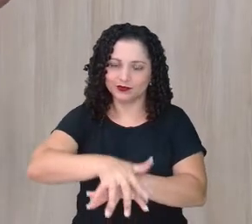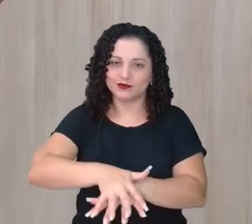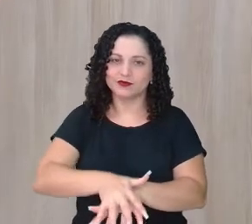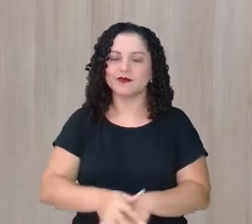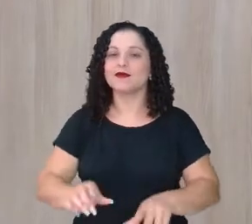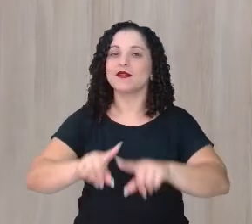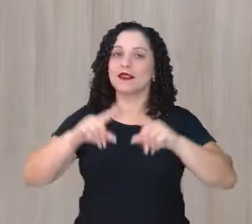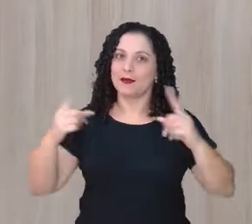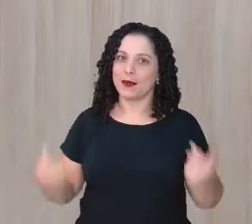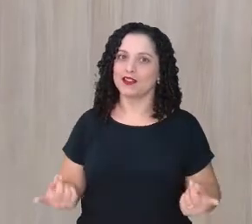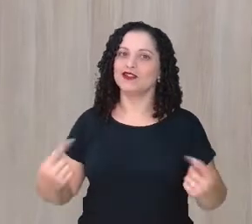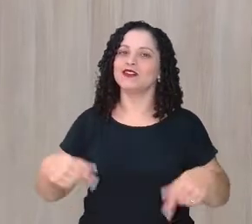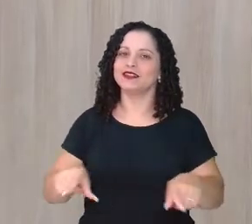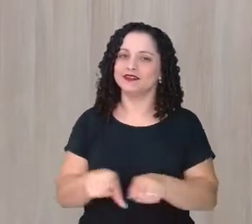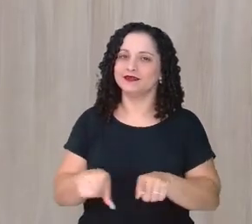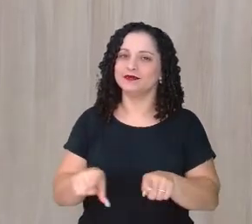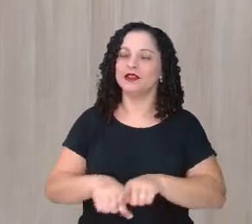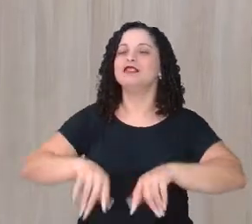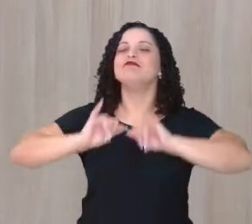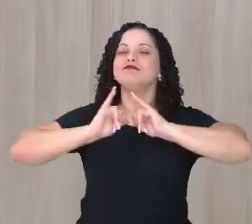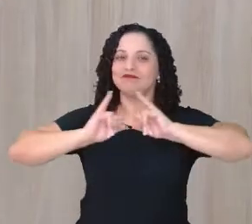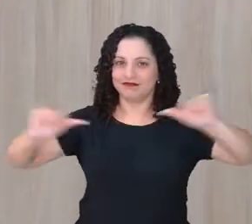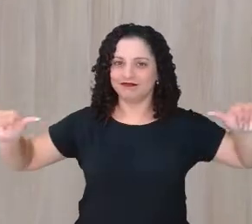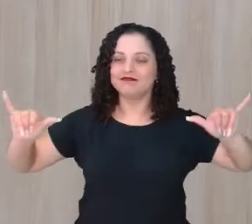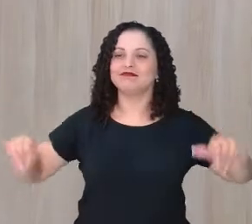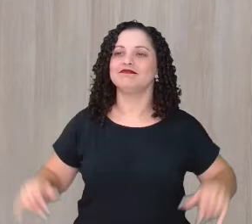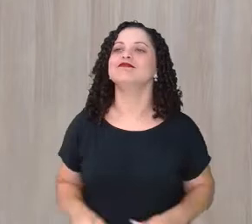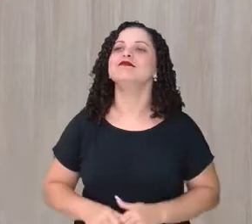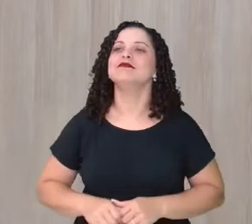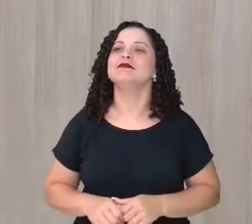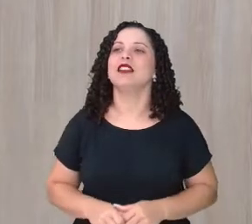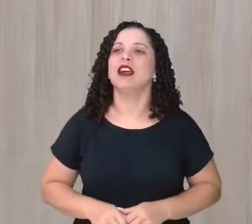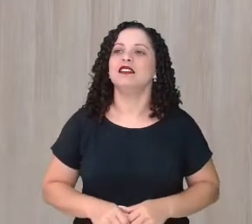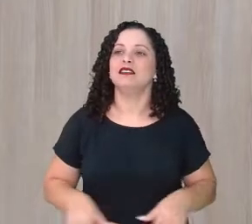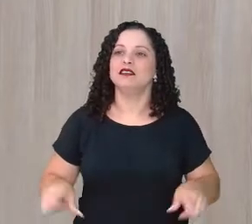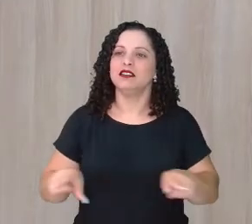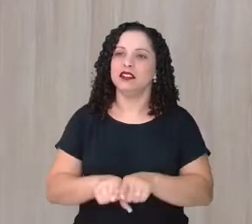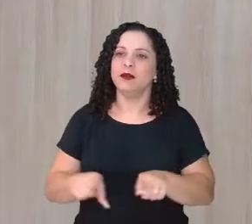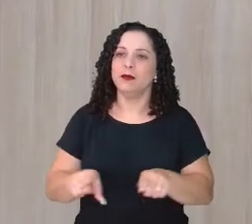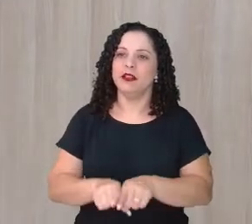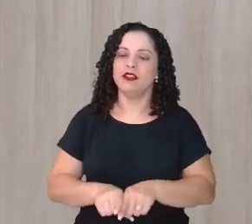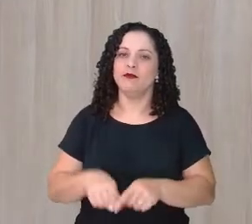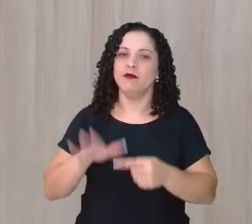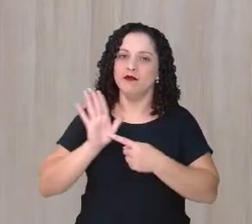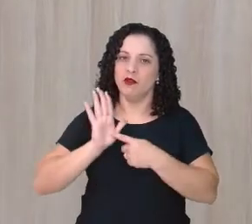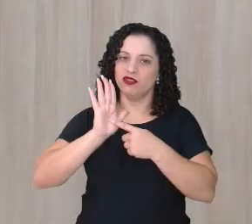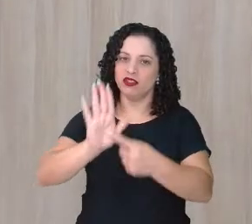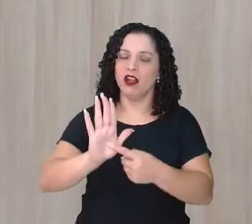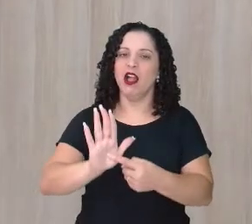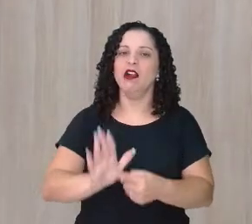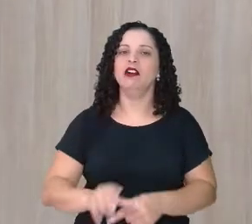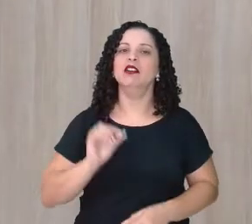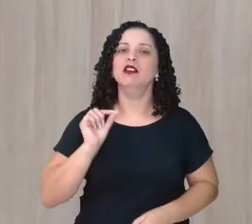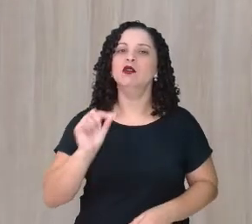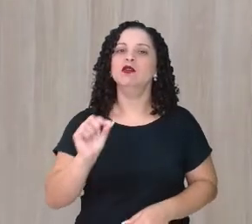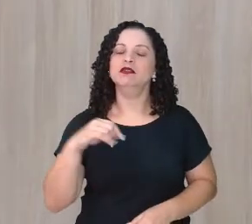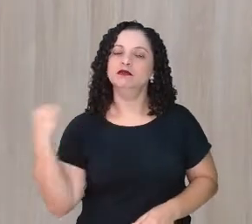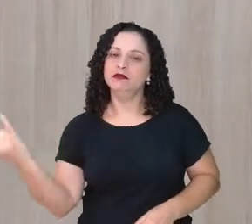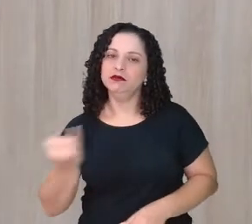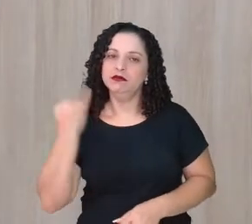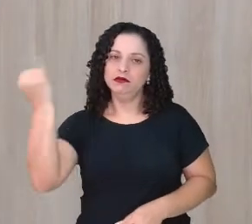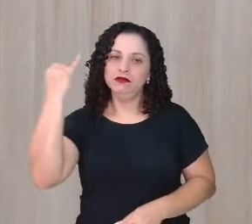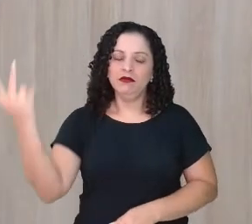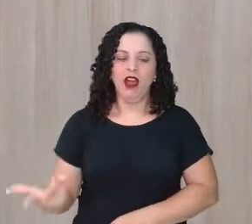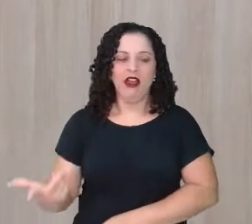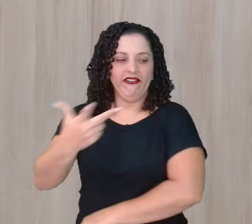tem avisos, pessoal. Como sempre, a gente gosta também de falar a respeito da vacina, A Covid ainda